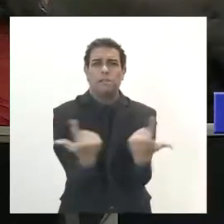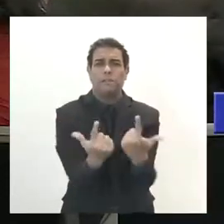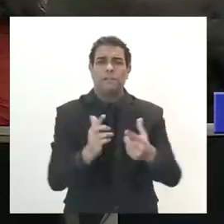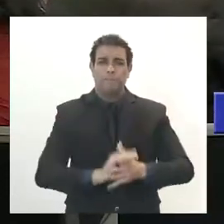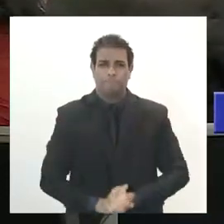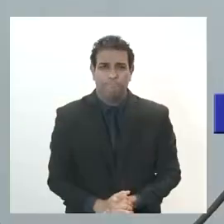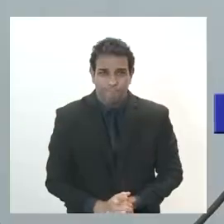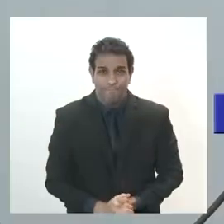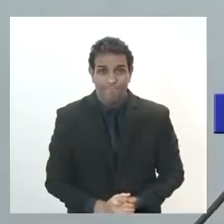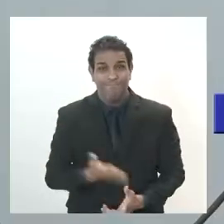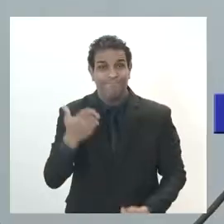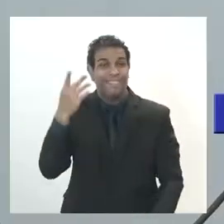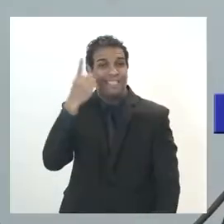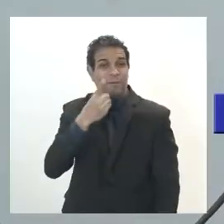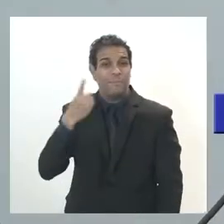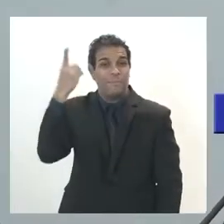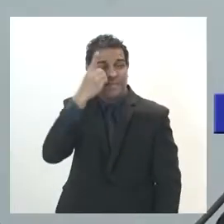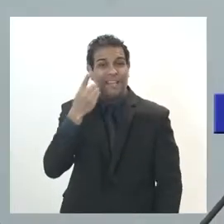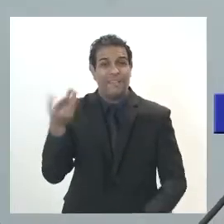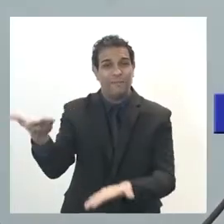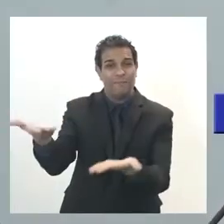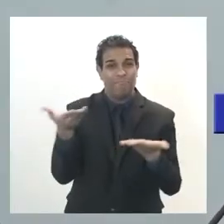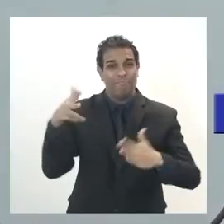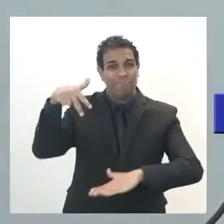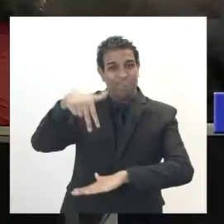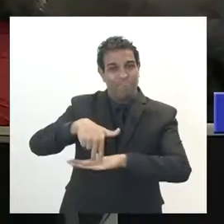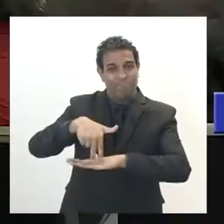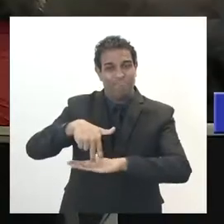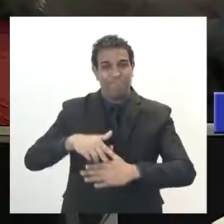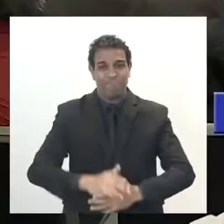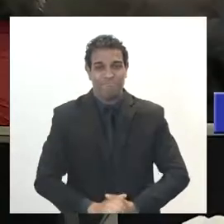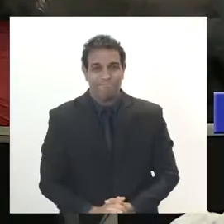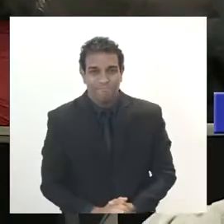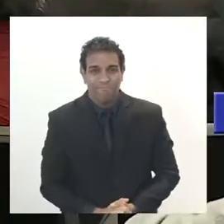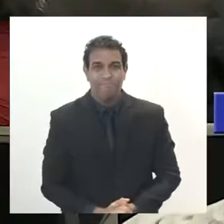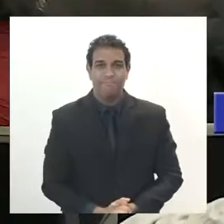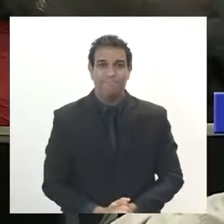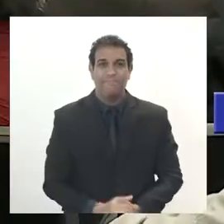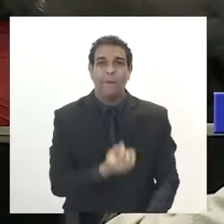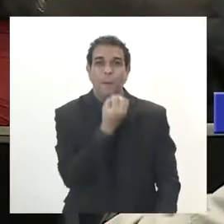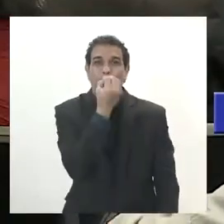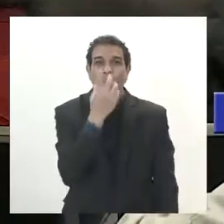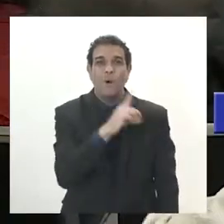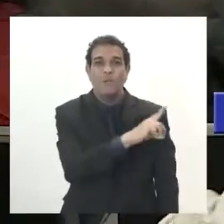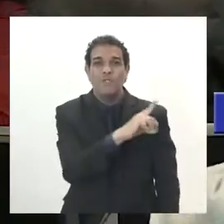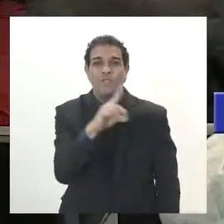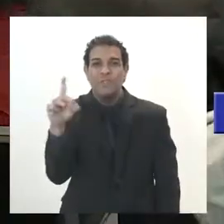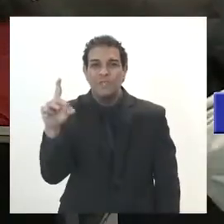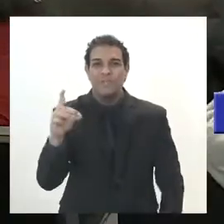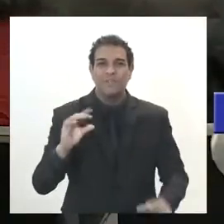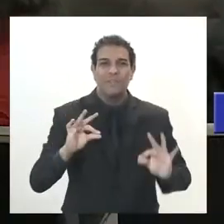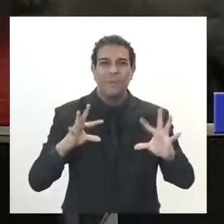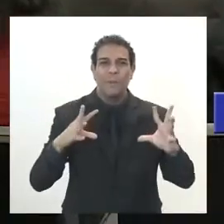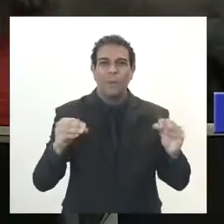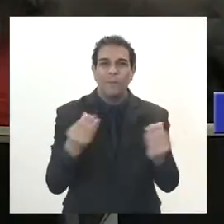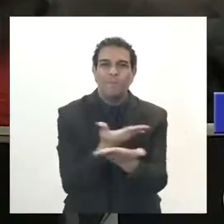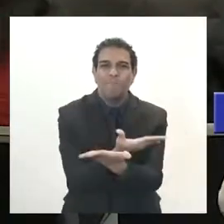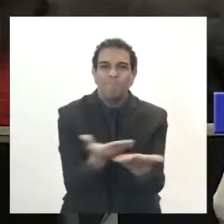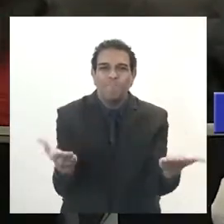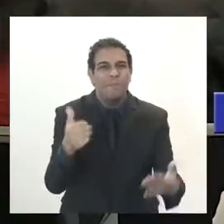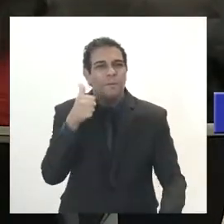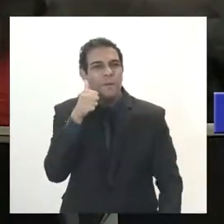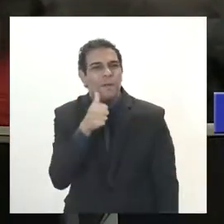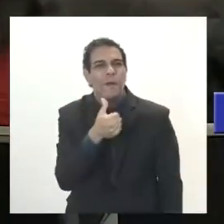então Deputado waldeck Carneiro por favor bem Bom dia a todas